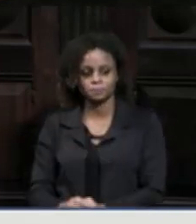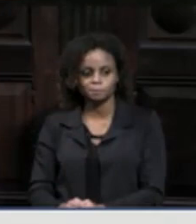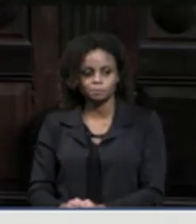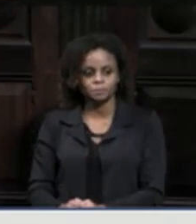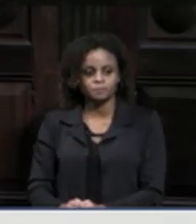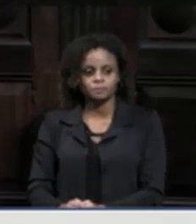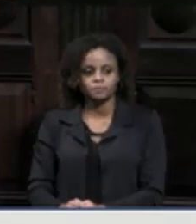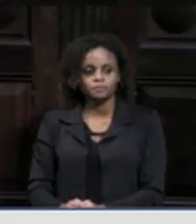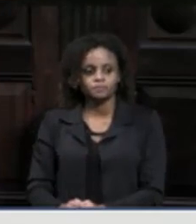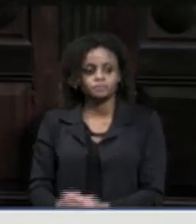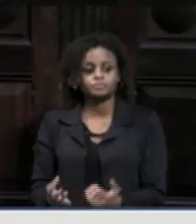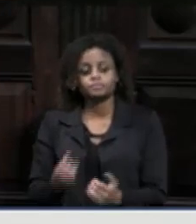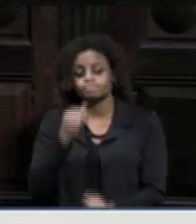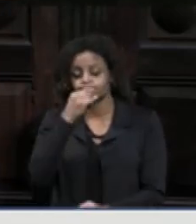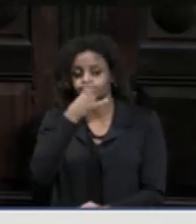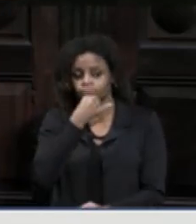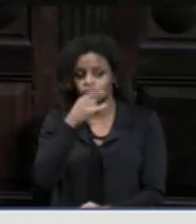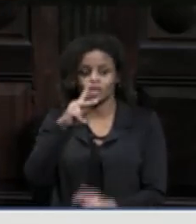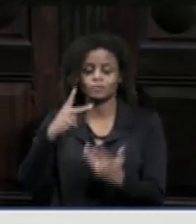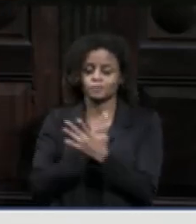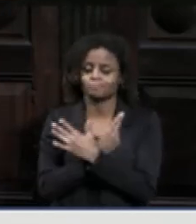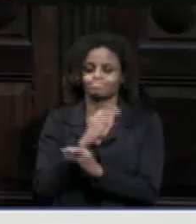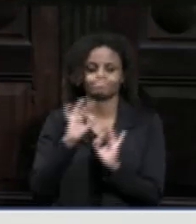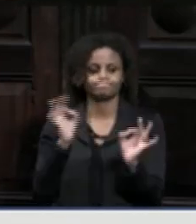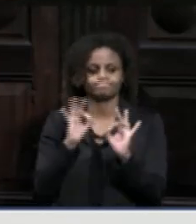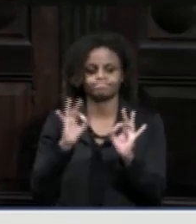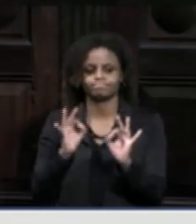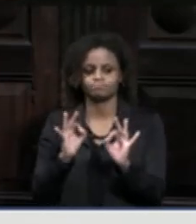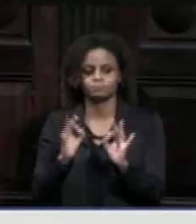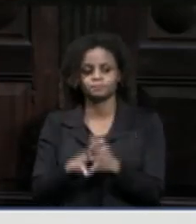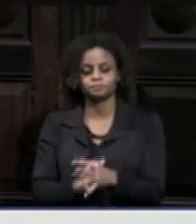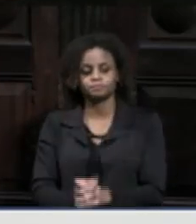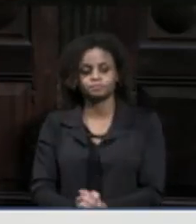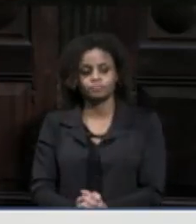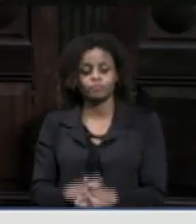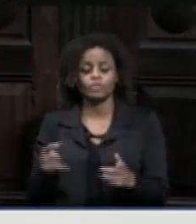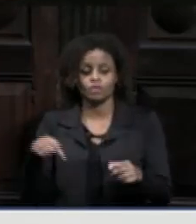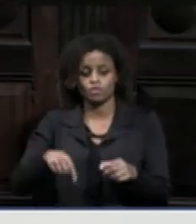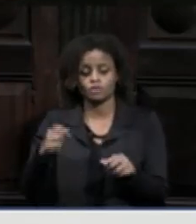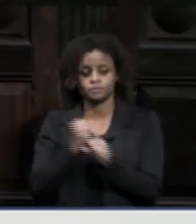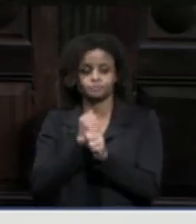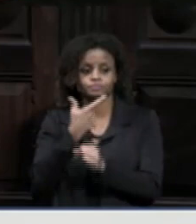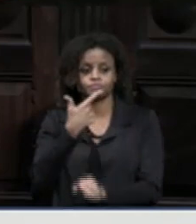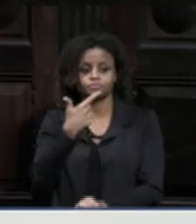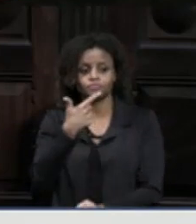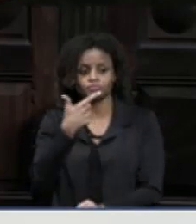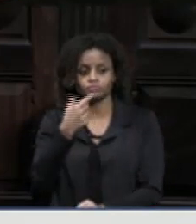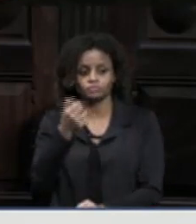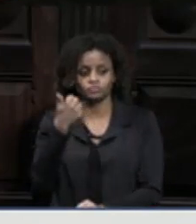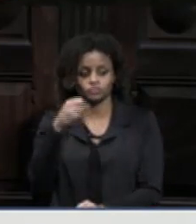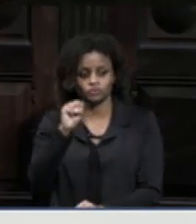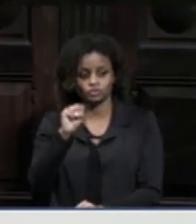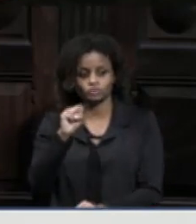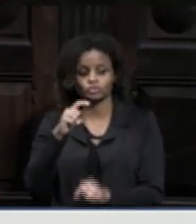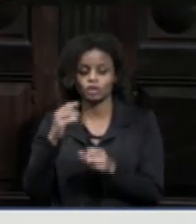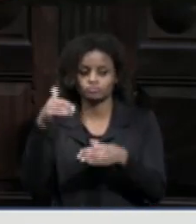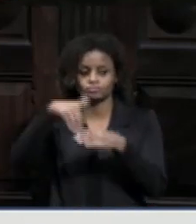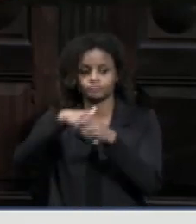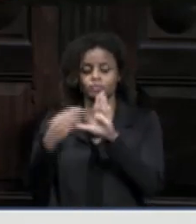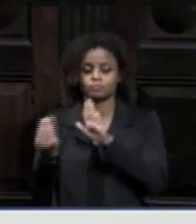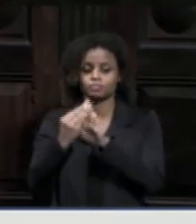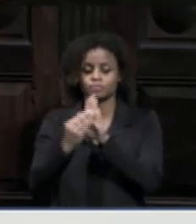Infelizmente, não aconteceram essas audiências públicas. E esse ano, a gente pediu a inclusão em pauta desse